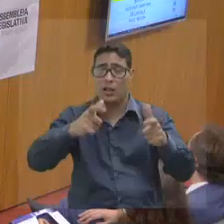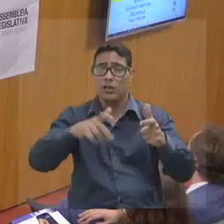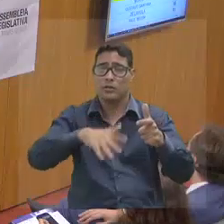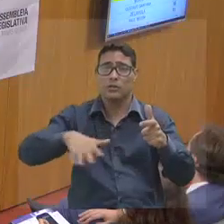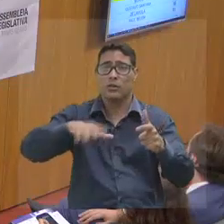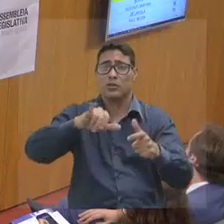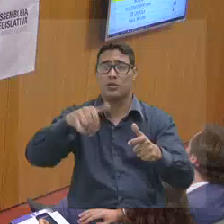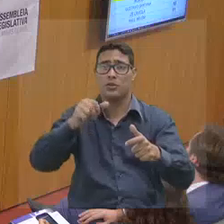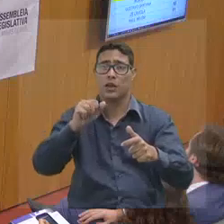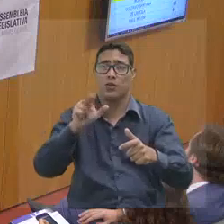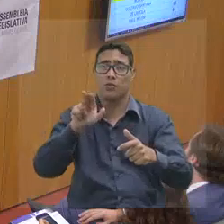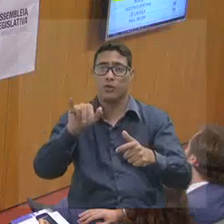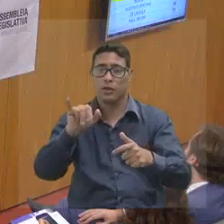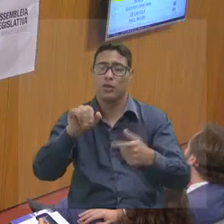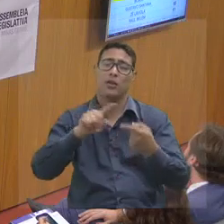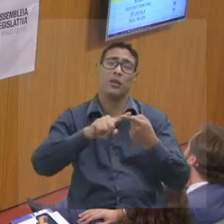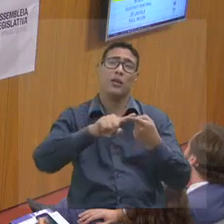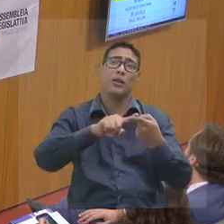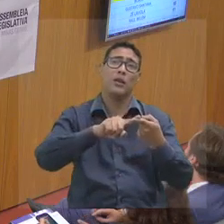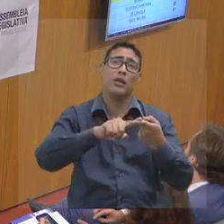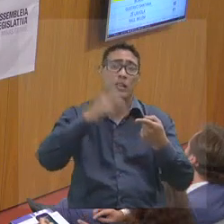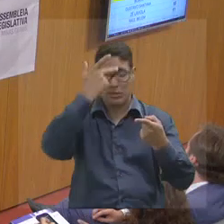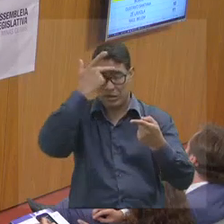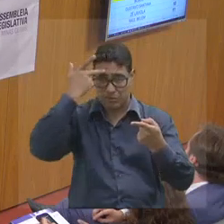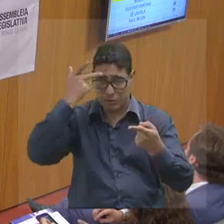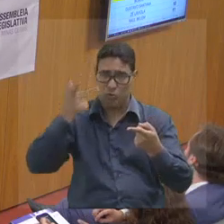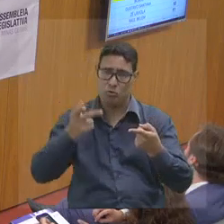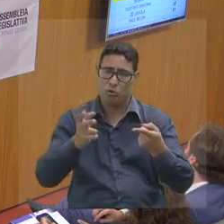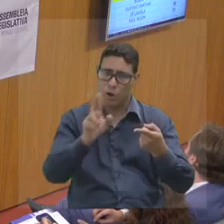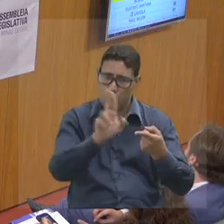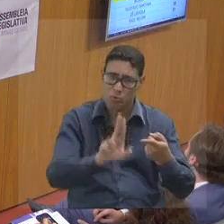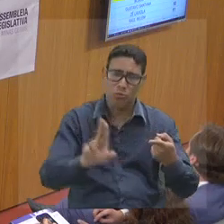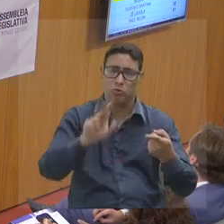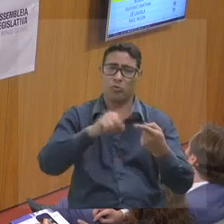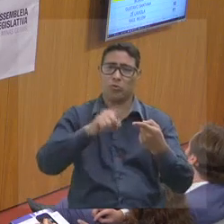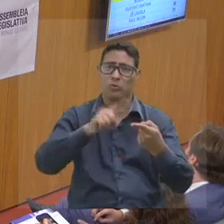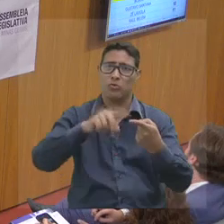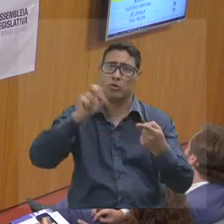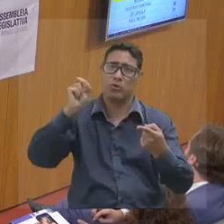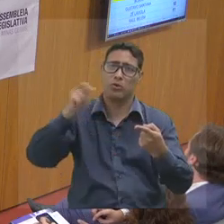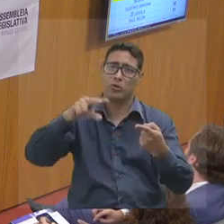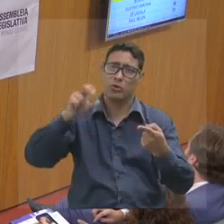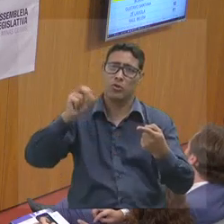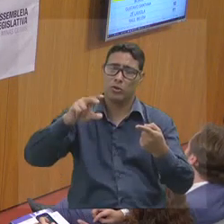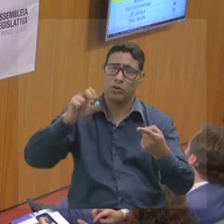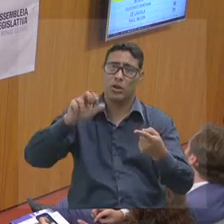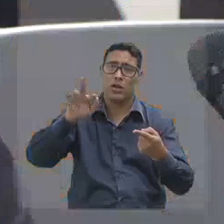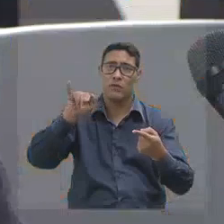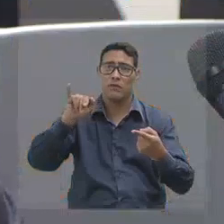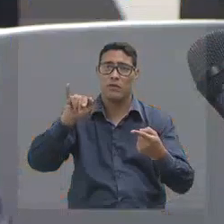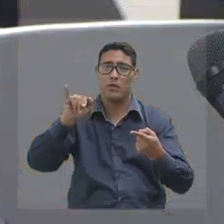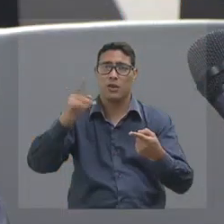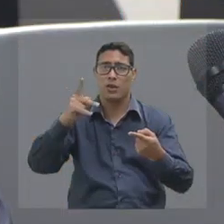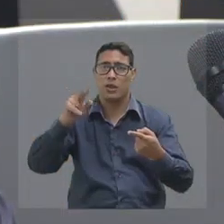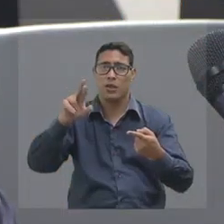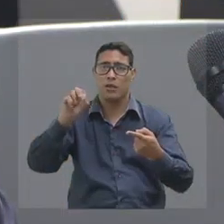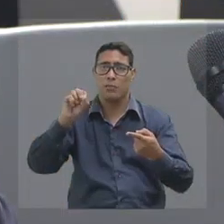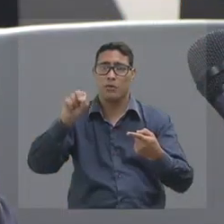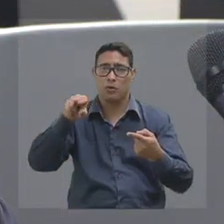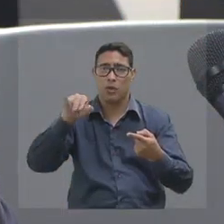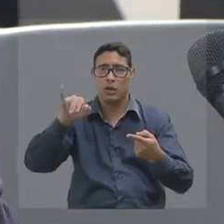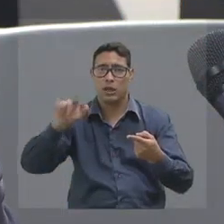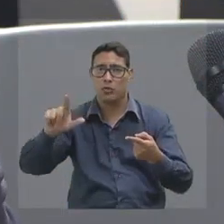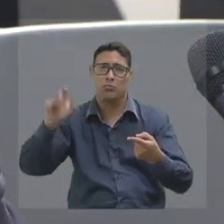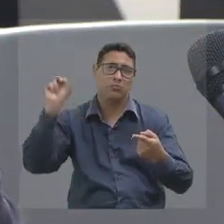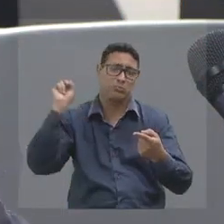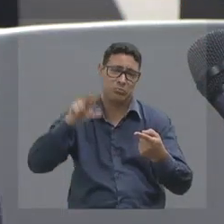São Sebastião do Paraíso de forma criminosa pessoal usando o tal do Regente do filho pródigo que é um produto que